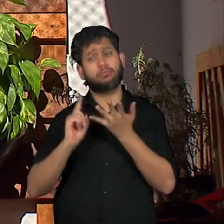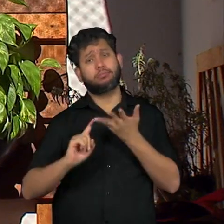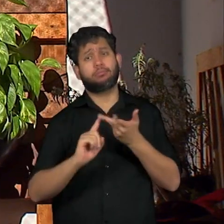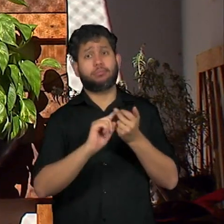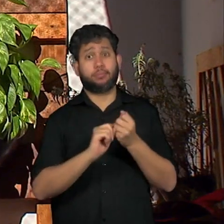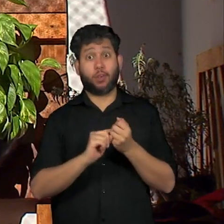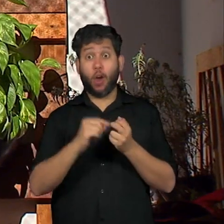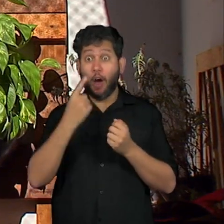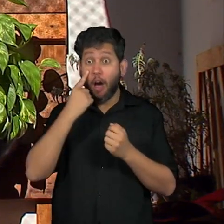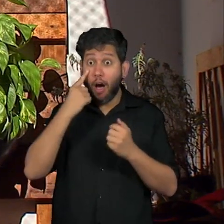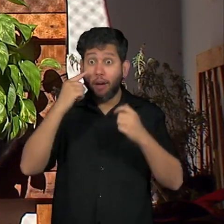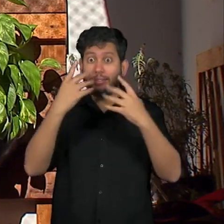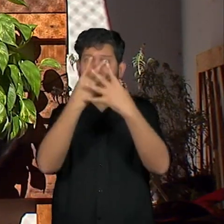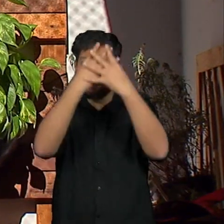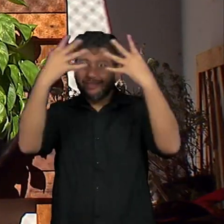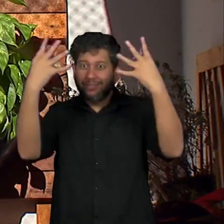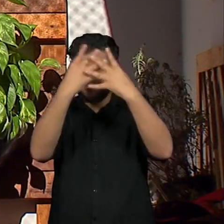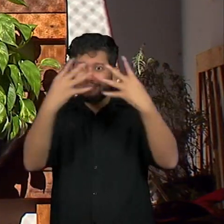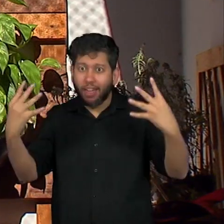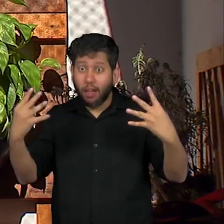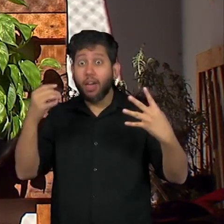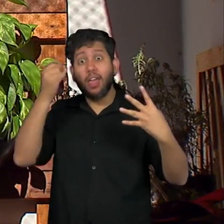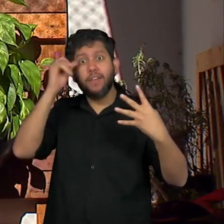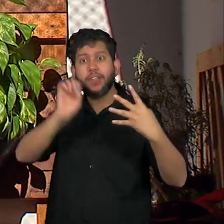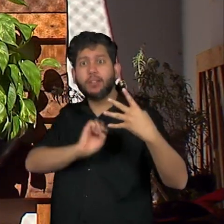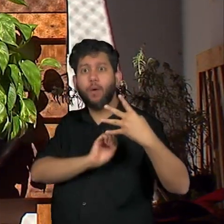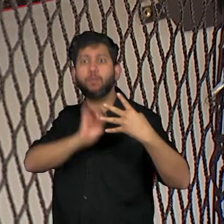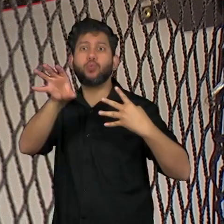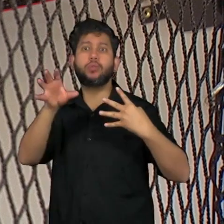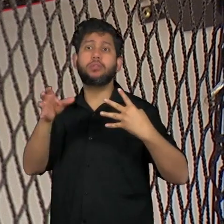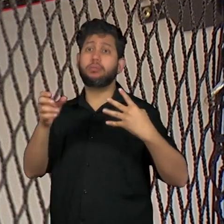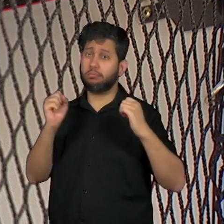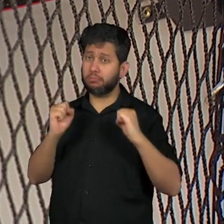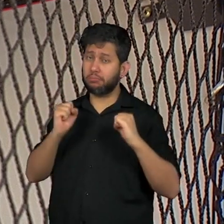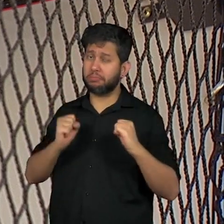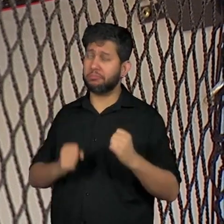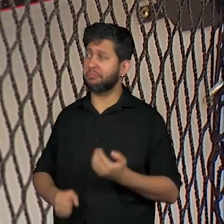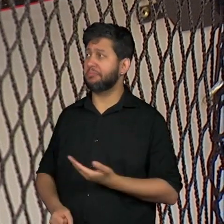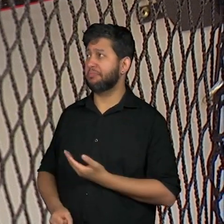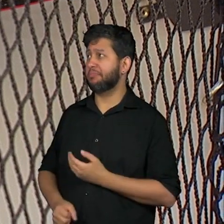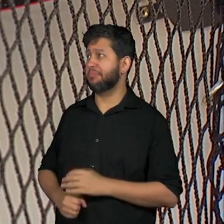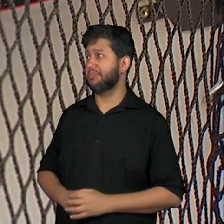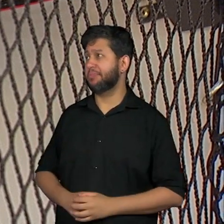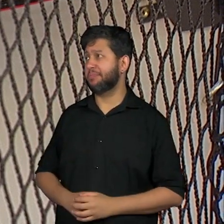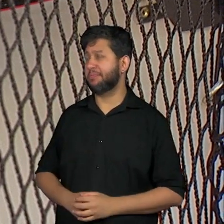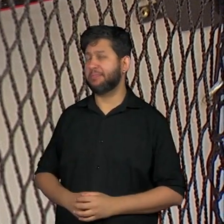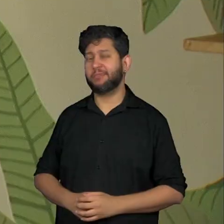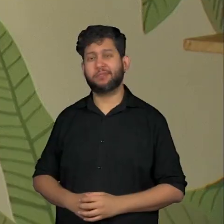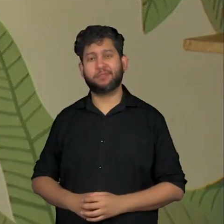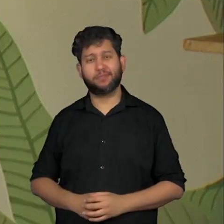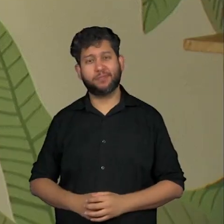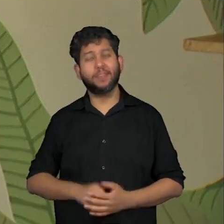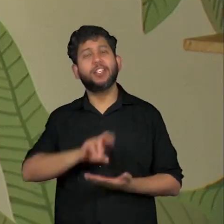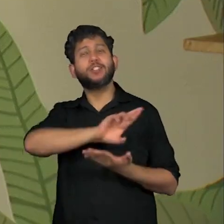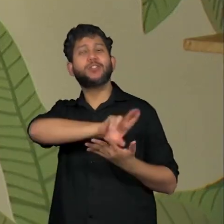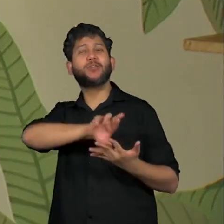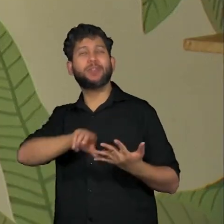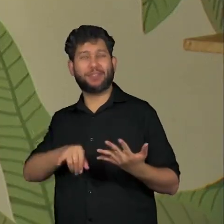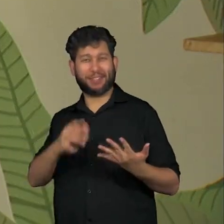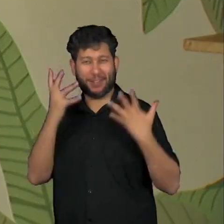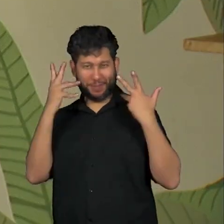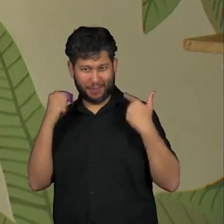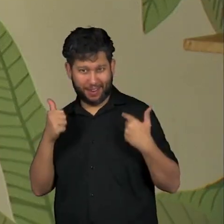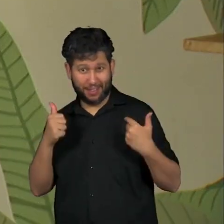Muros e tetos são telados para evitar fugas. Vários animais que nós resgatamos são animais frutos